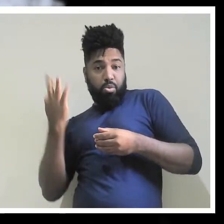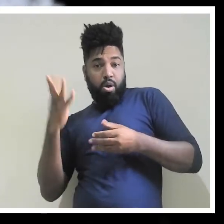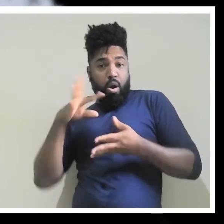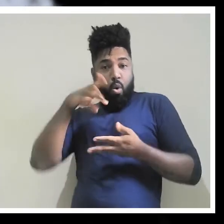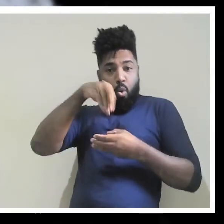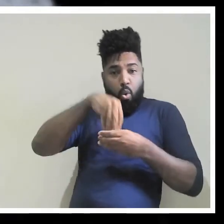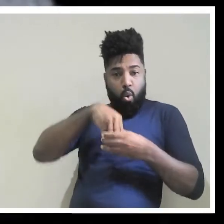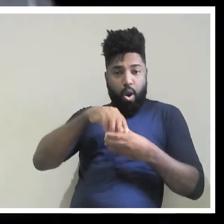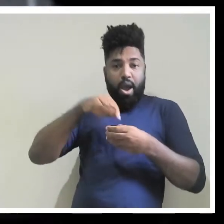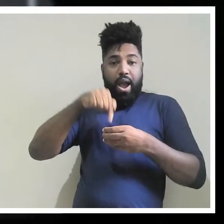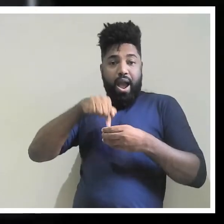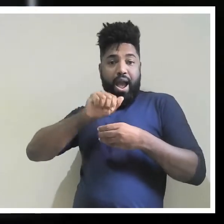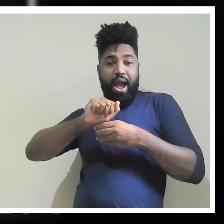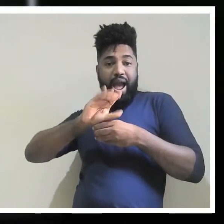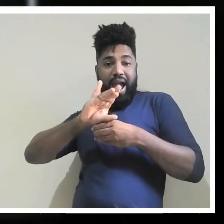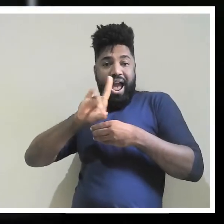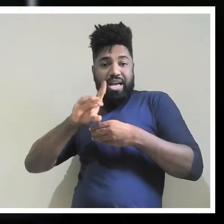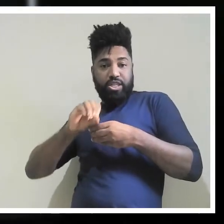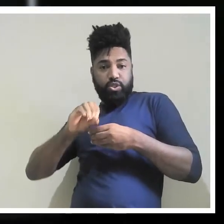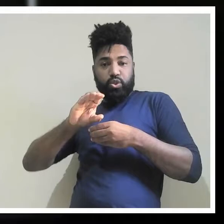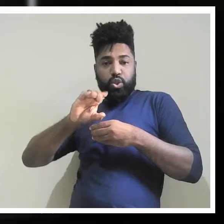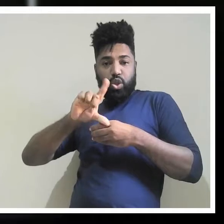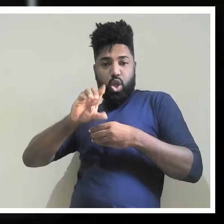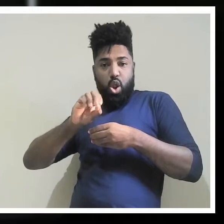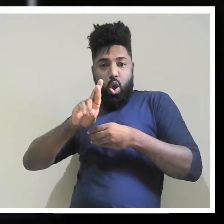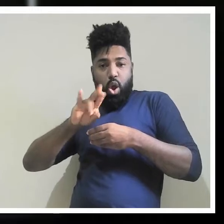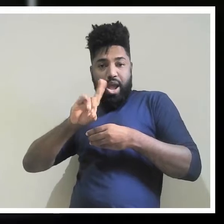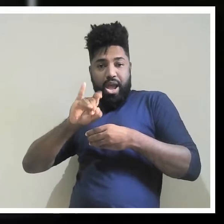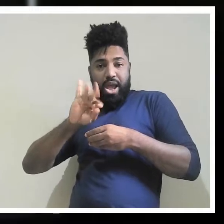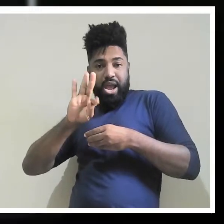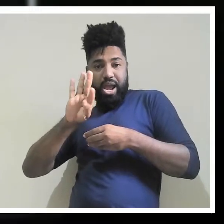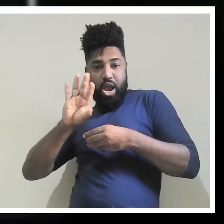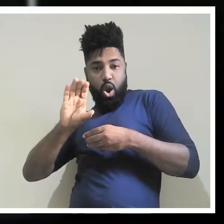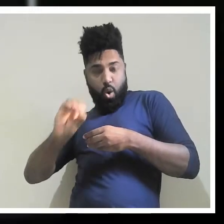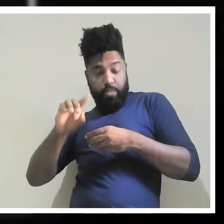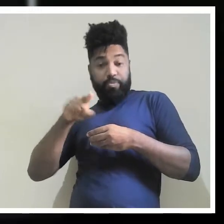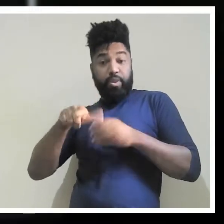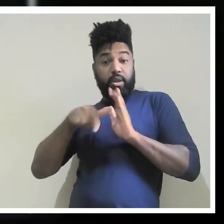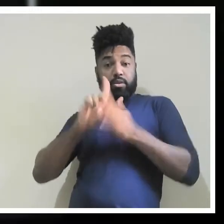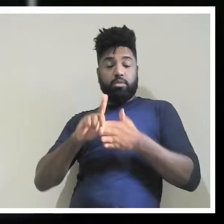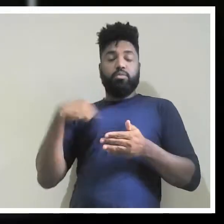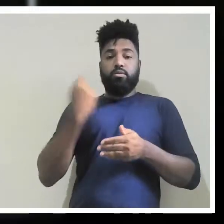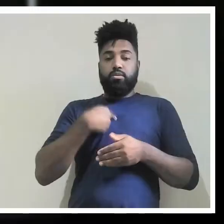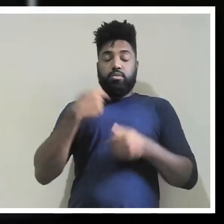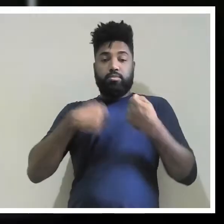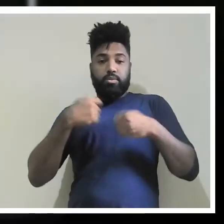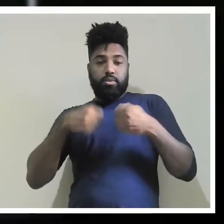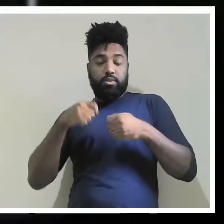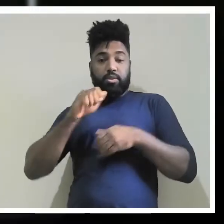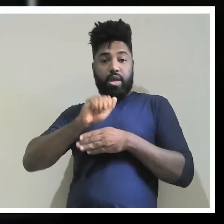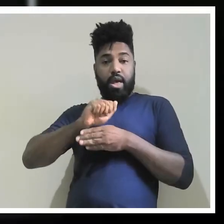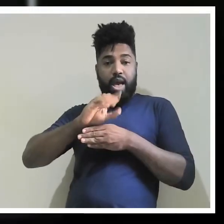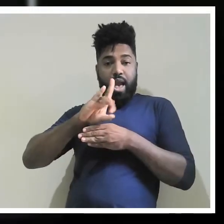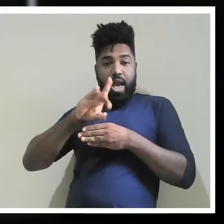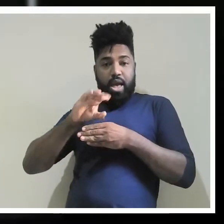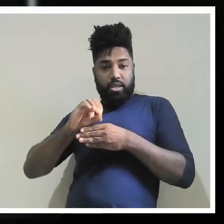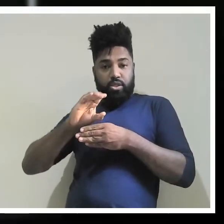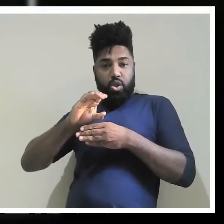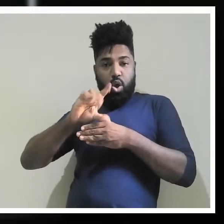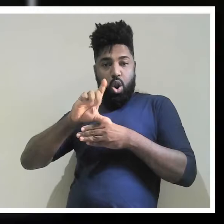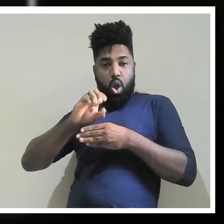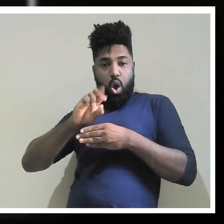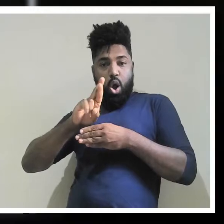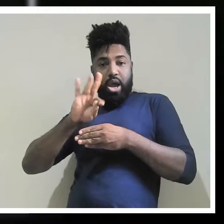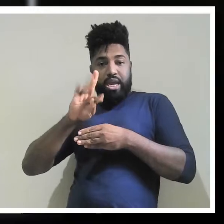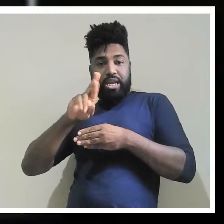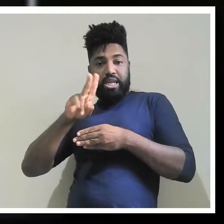clorídrico. Antes de nós iniciarmos esse preparo, nós precisamos saber exatamente a concentração de ácido clorídrico que nós temos para poder